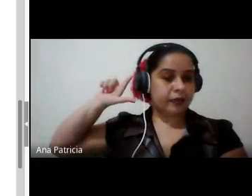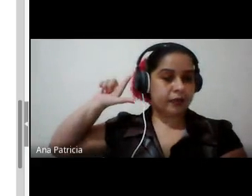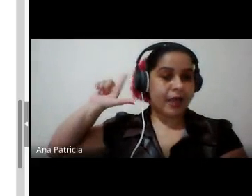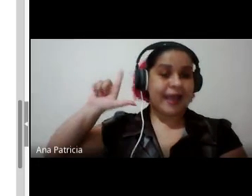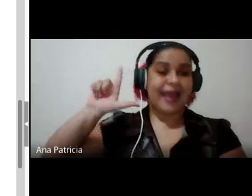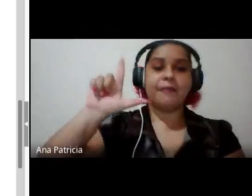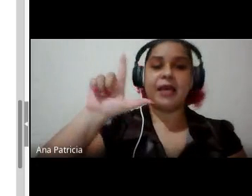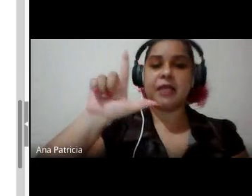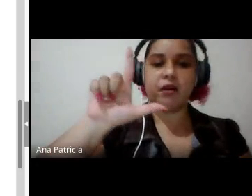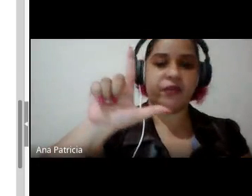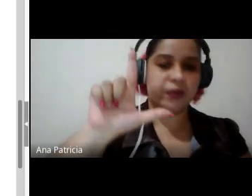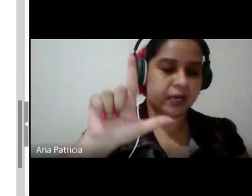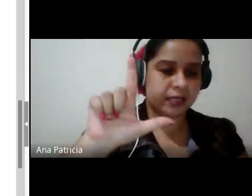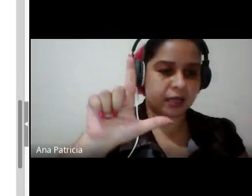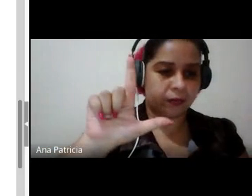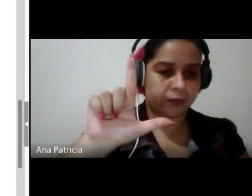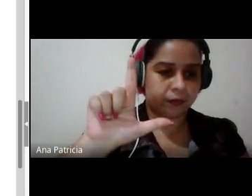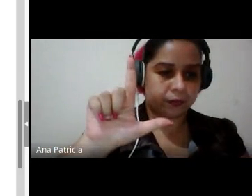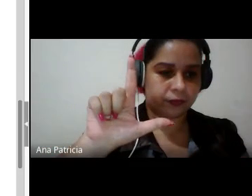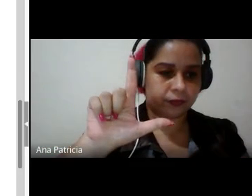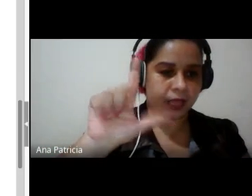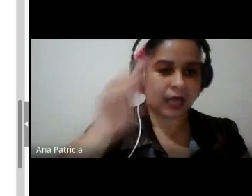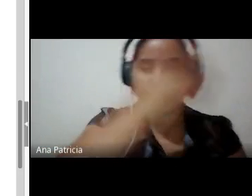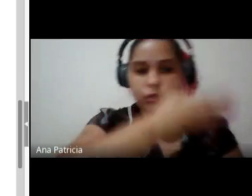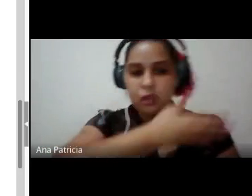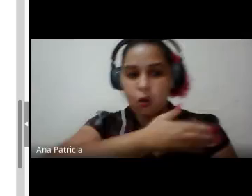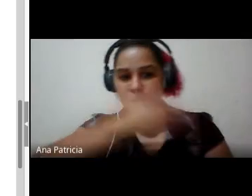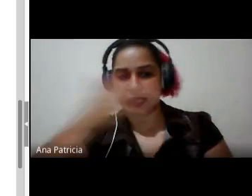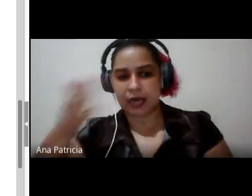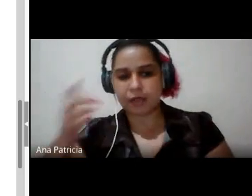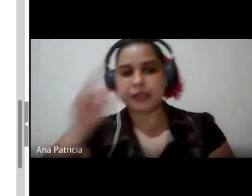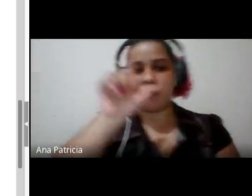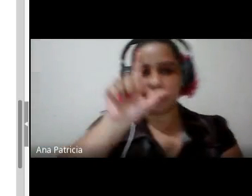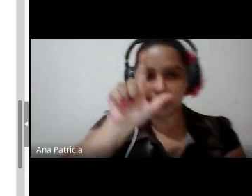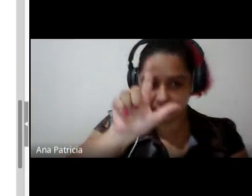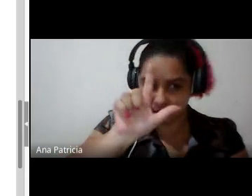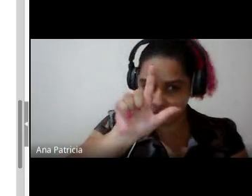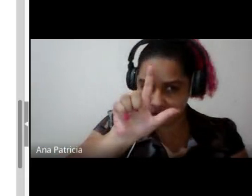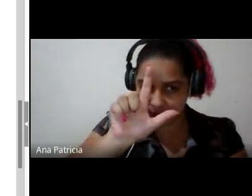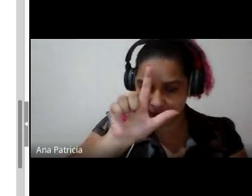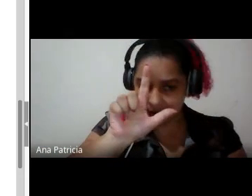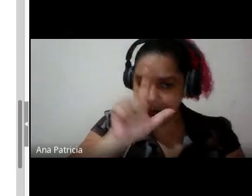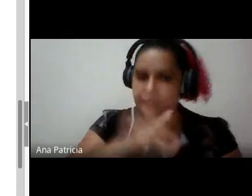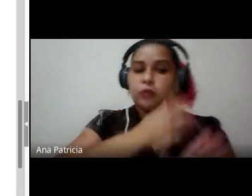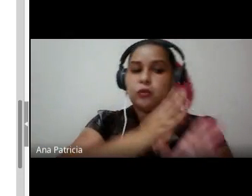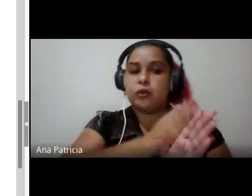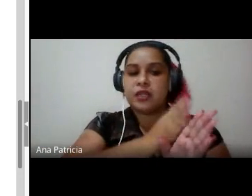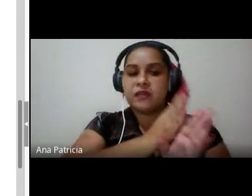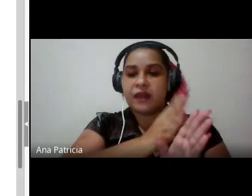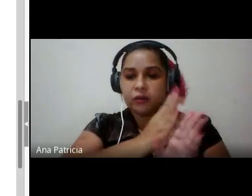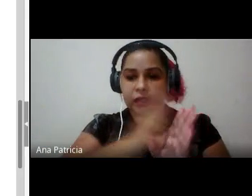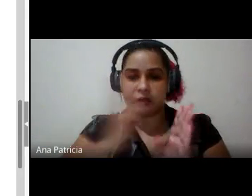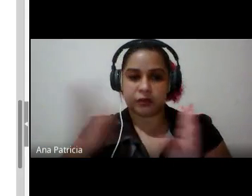Ontem é a mesma configuração. Ela usa outros elementos, mas a configuração de mão é essa. Então, tudo